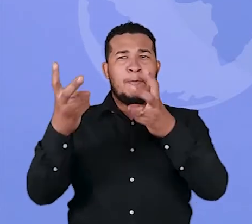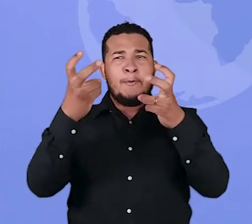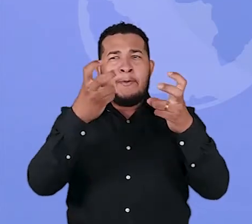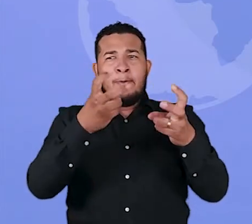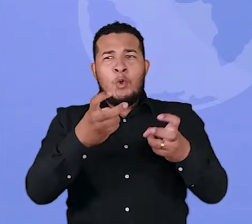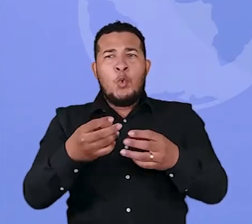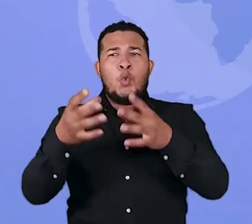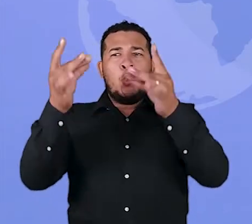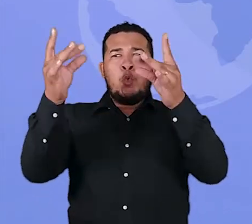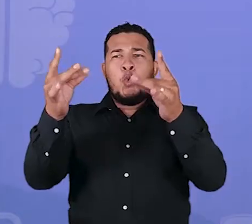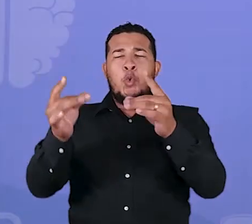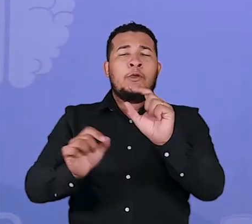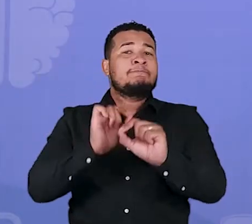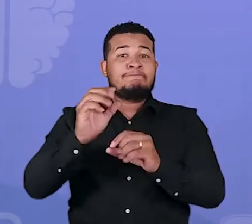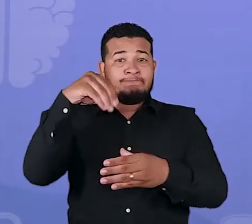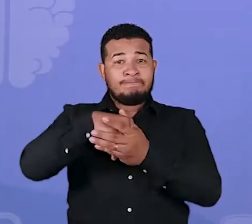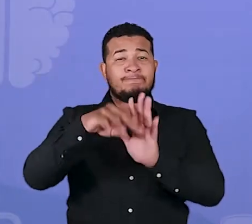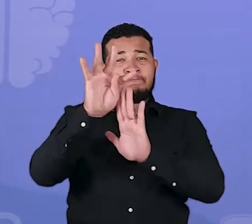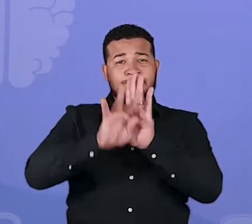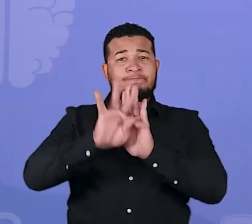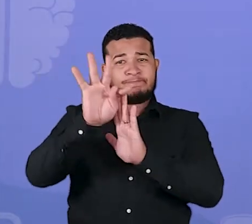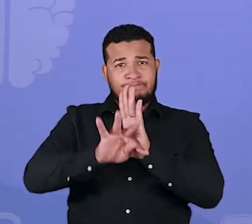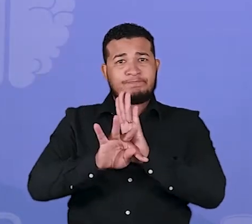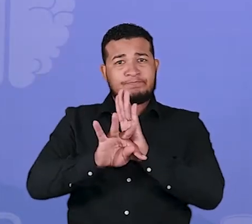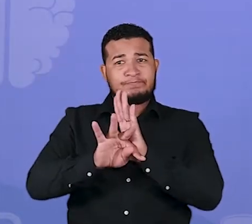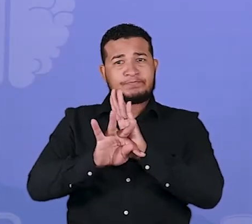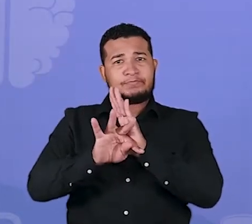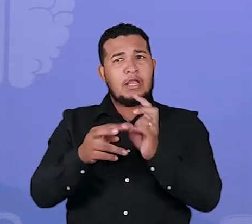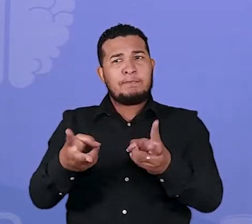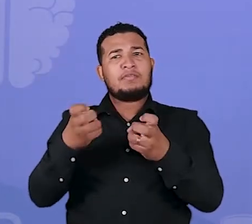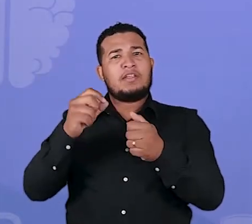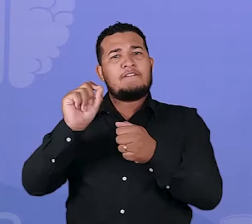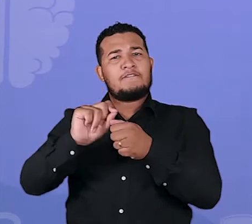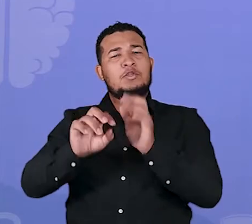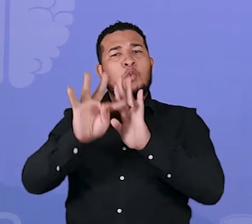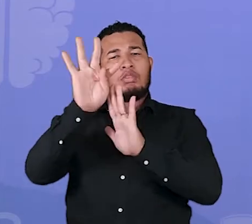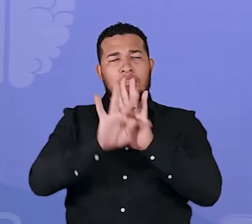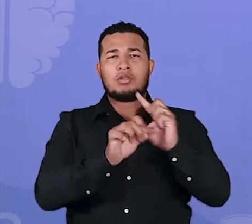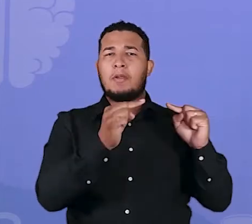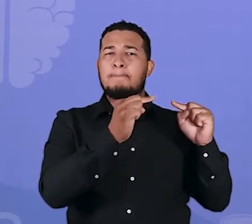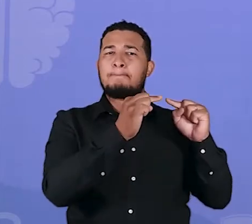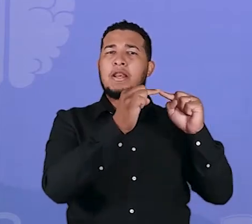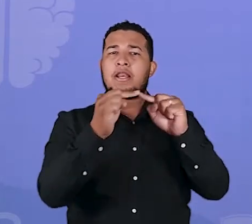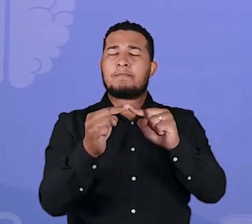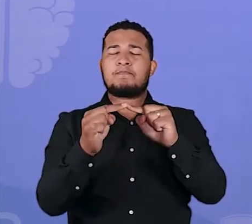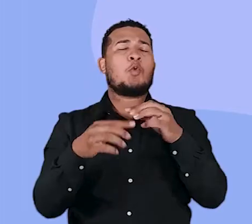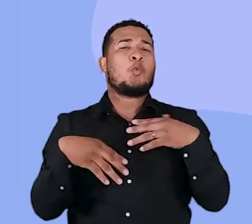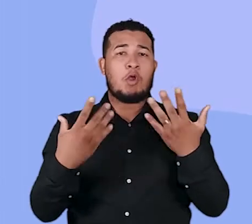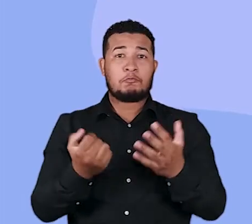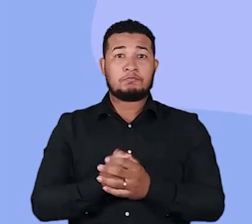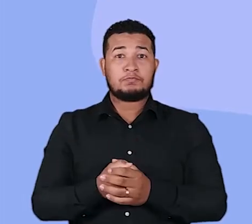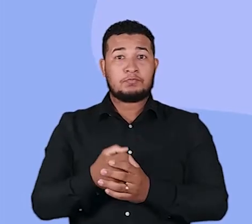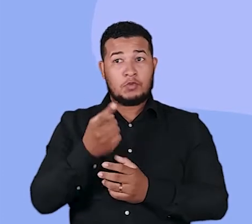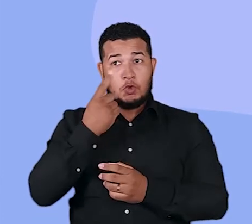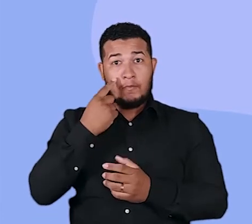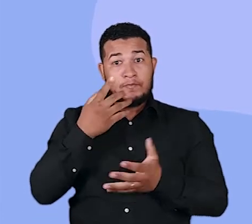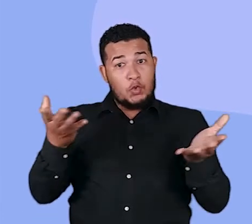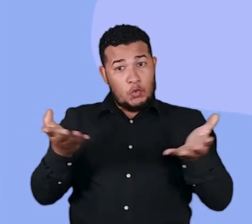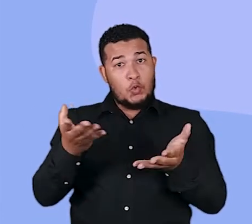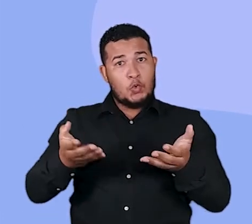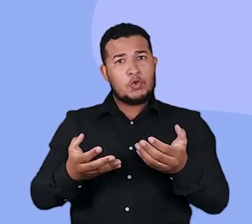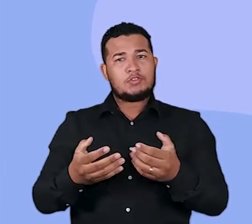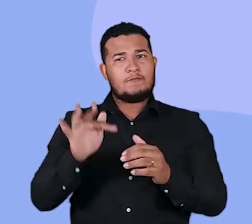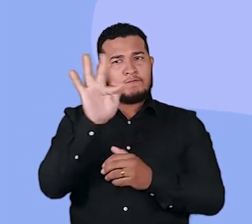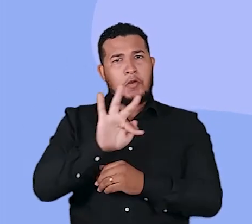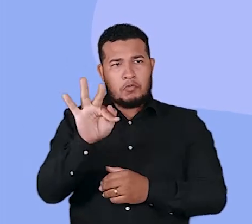consegue identificar ali, dentro do texto, que você fez um texto coeso? Vamos dar uma olhada aí. Vamos à